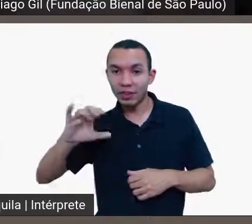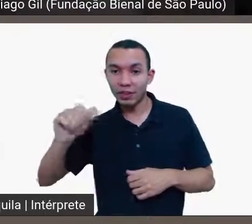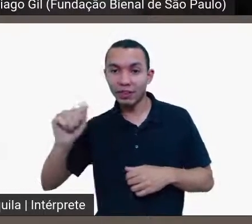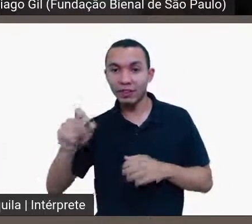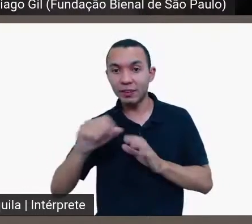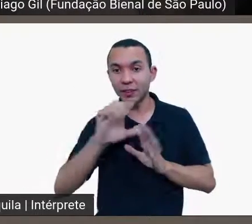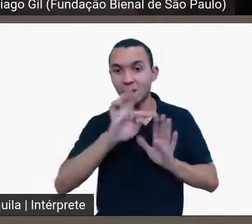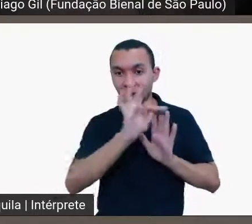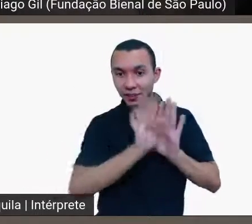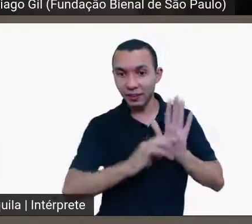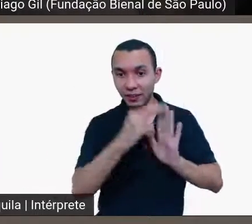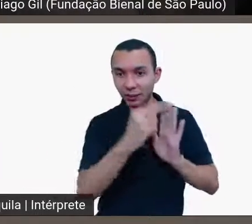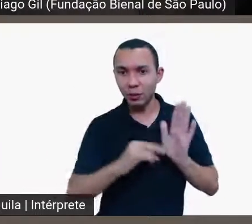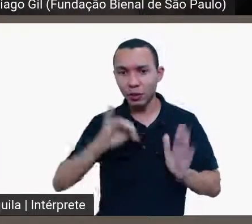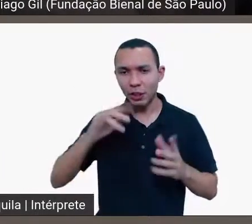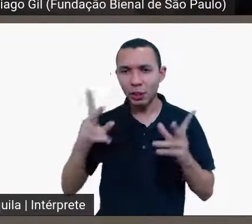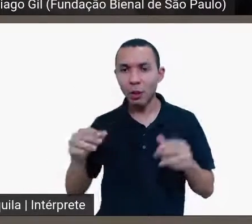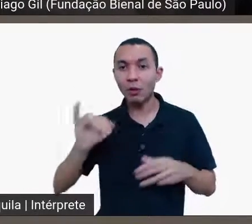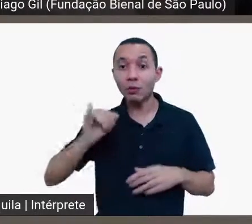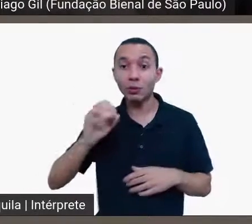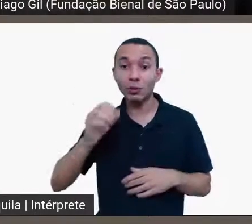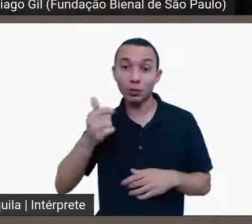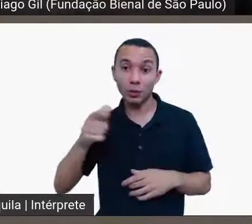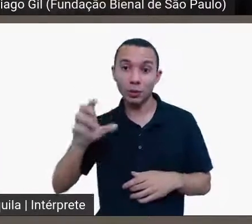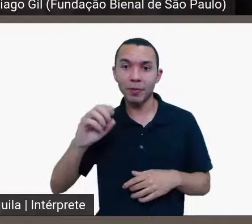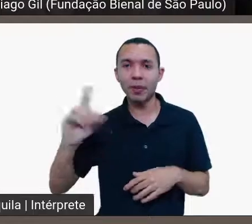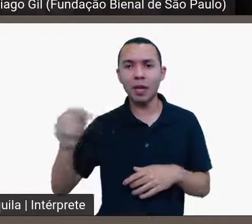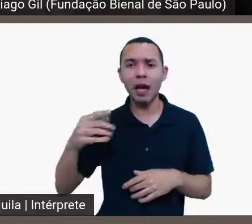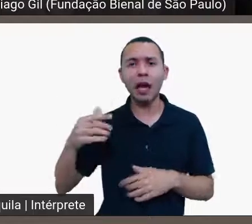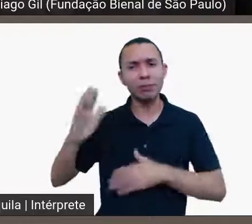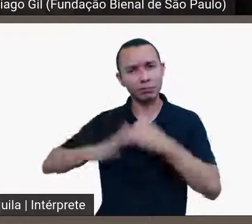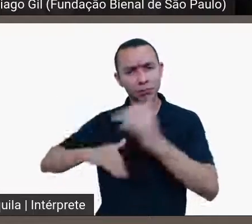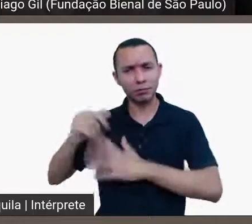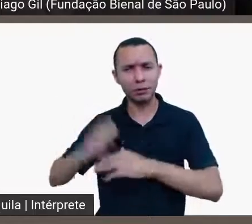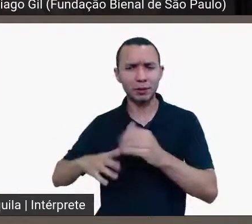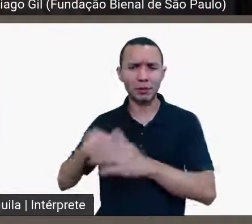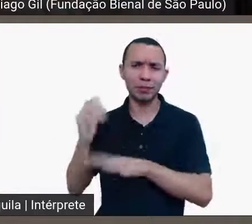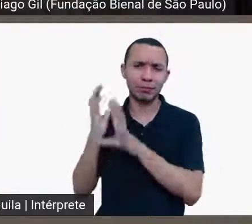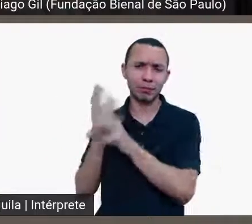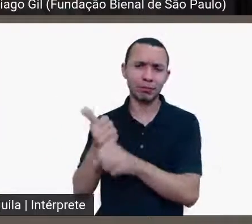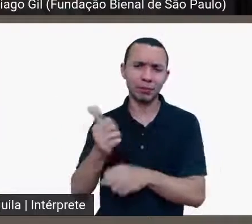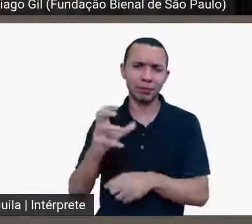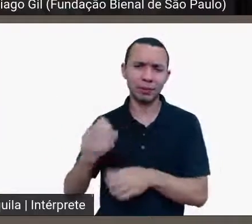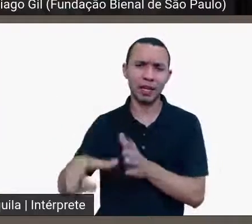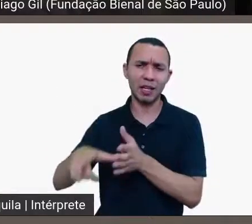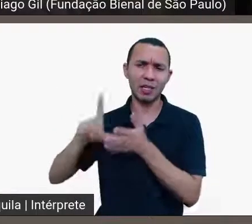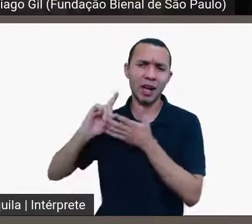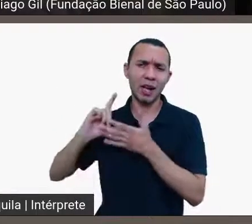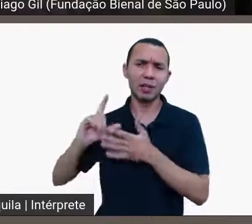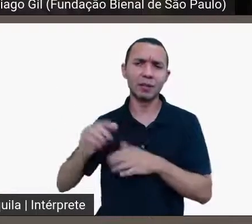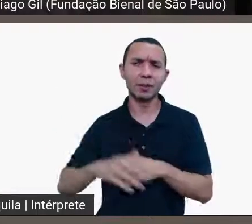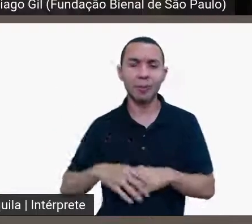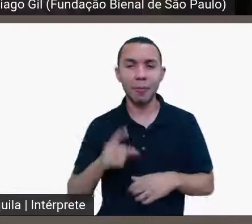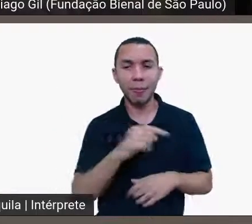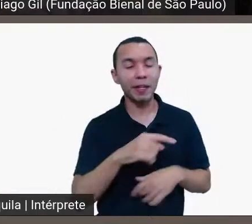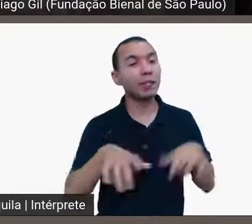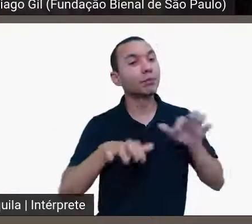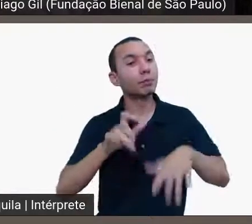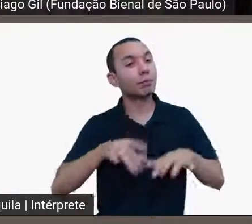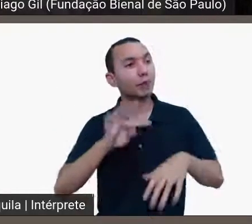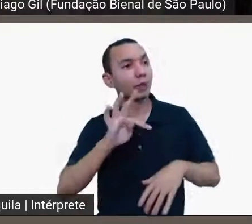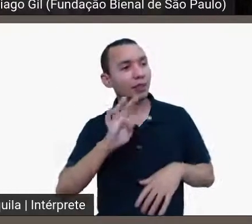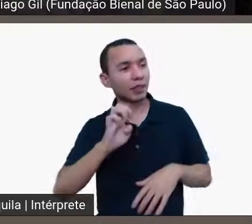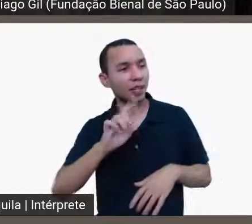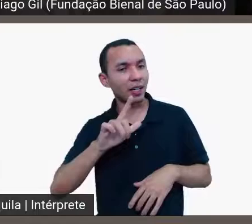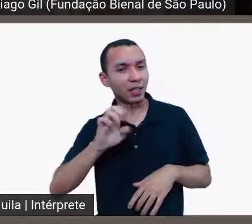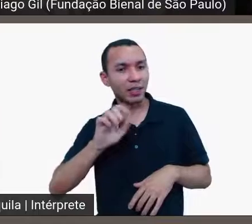que o João do Rio era um profissional de 10 anos antes que era brilhante, né? Eu acho que o Oswald crônica... era telegráfico, né? Assim,